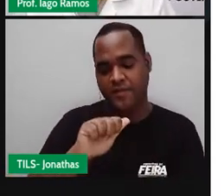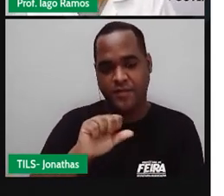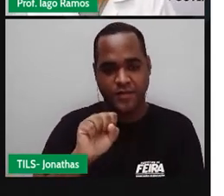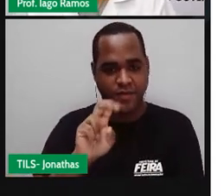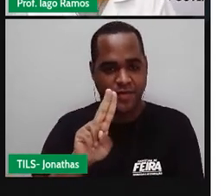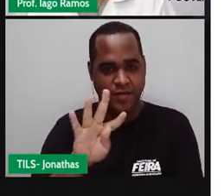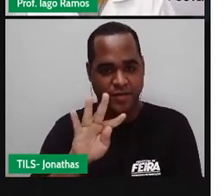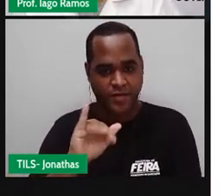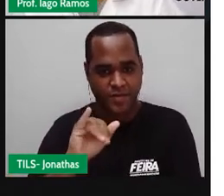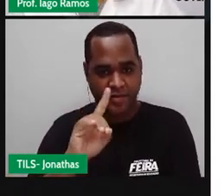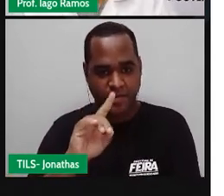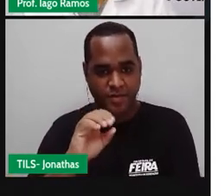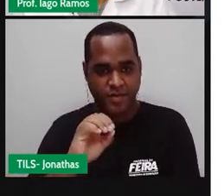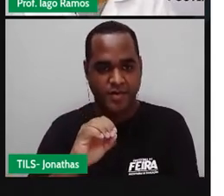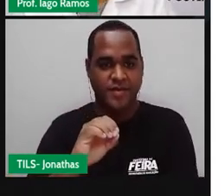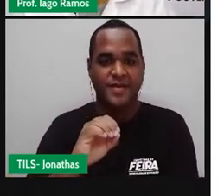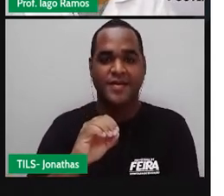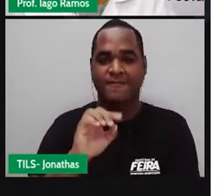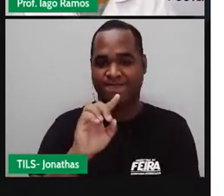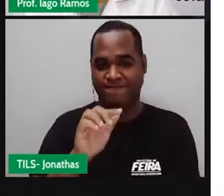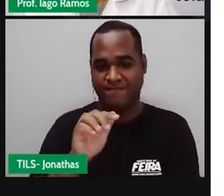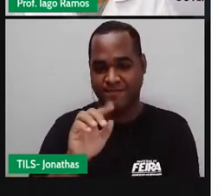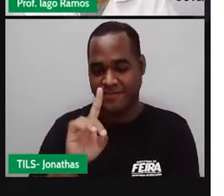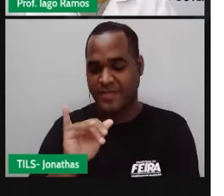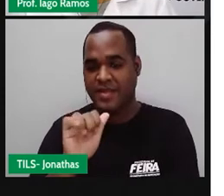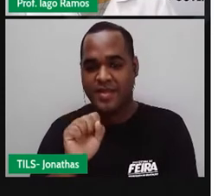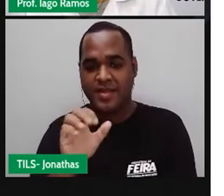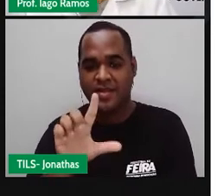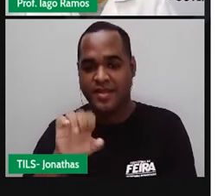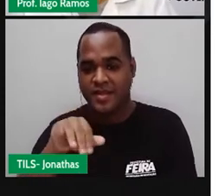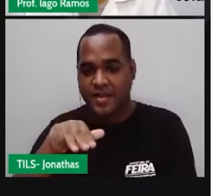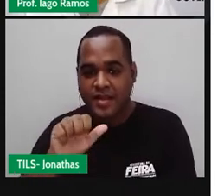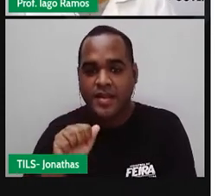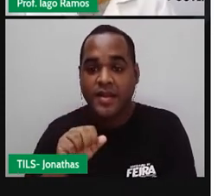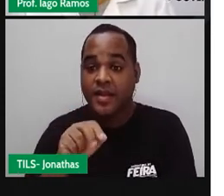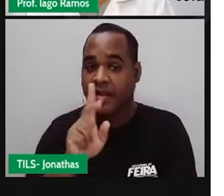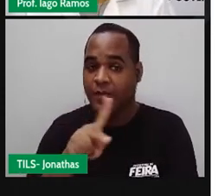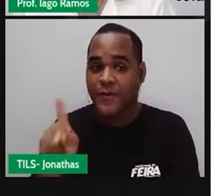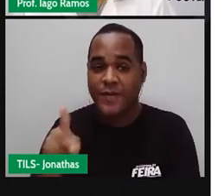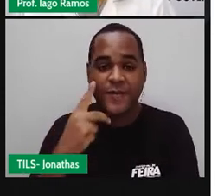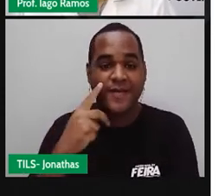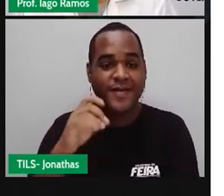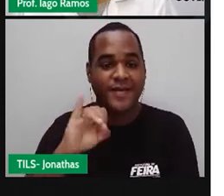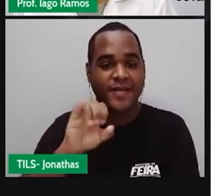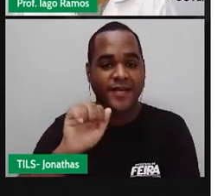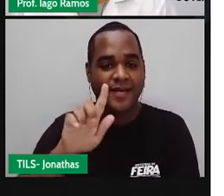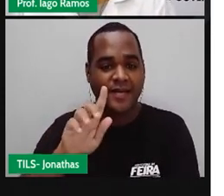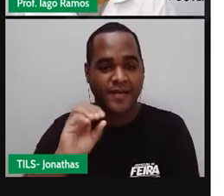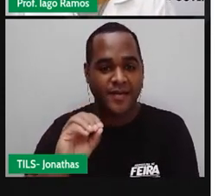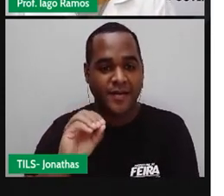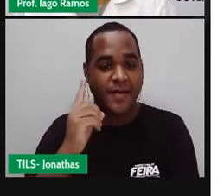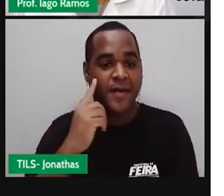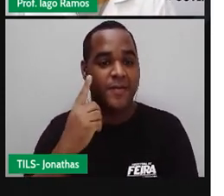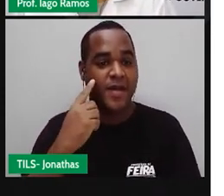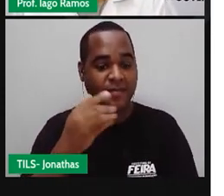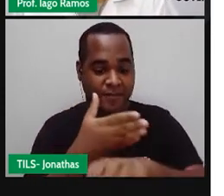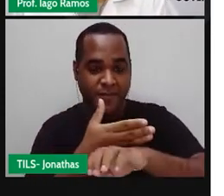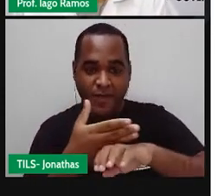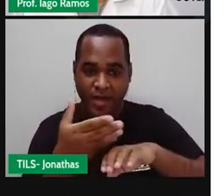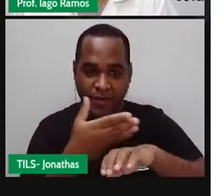Faustino Dias Lima e esse professor Iago Ramos ele tem a pele branca